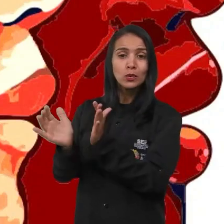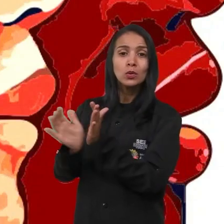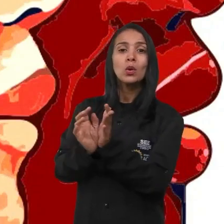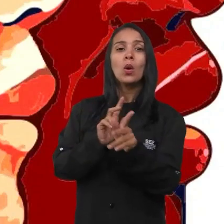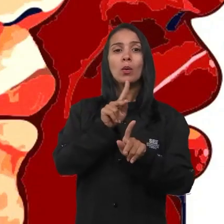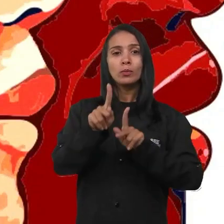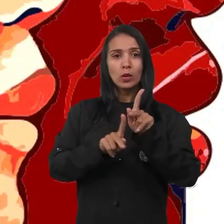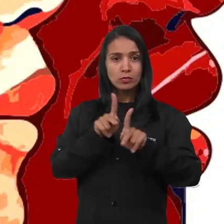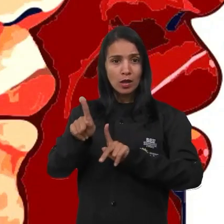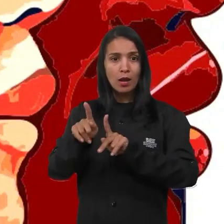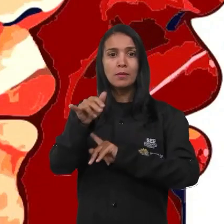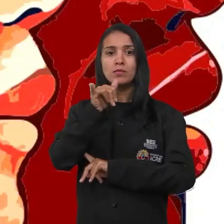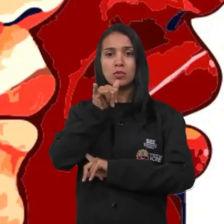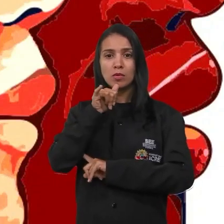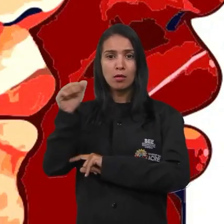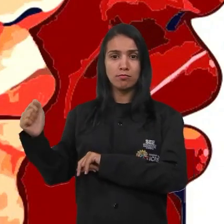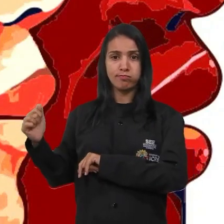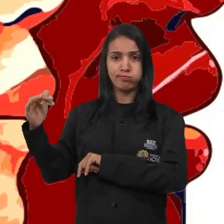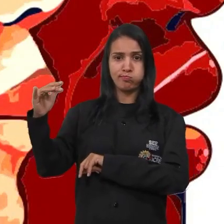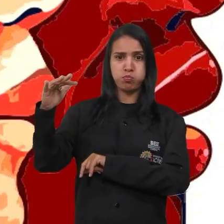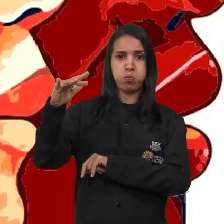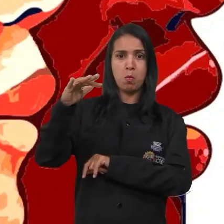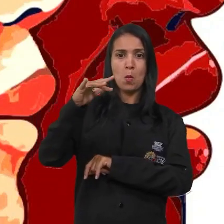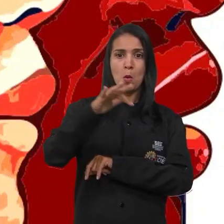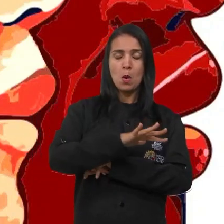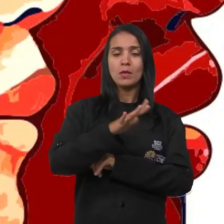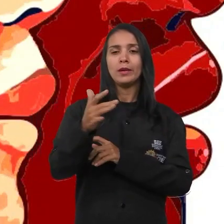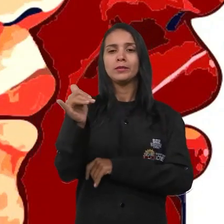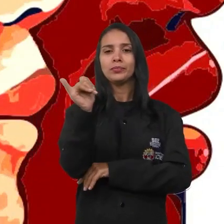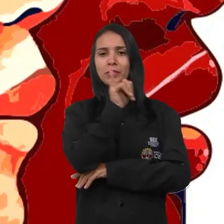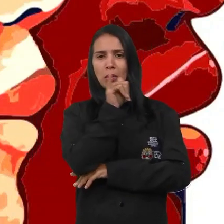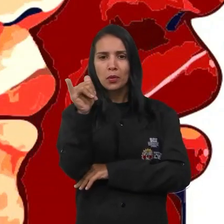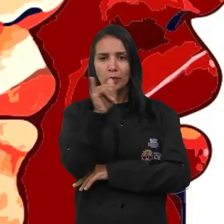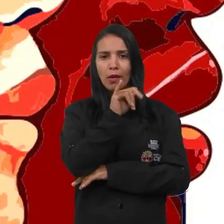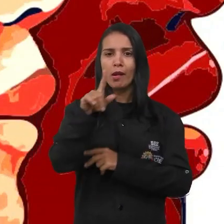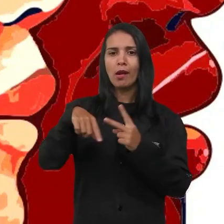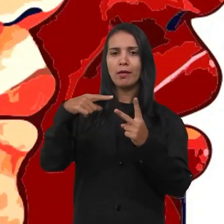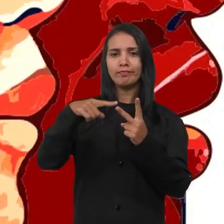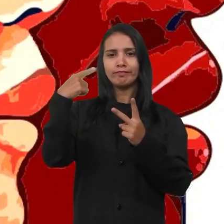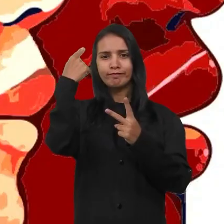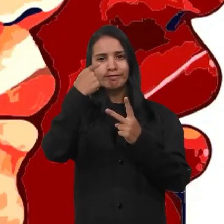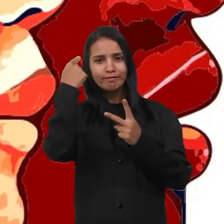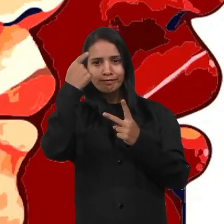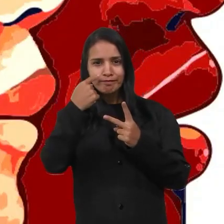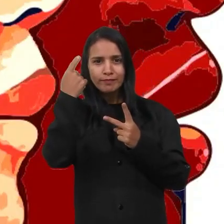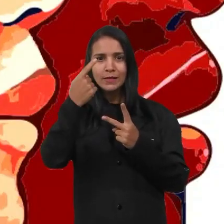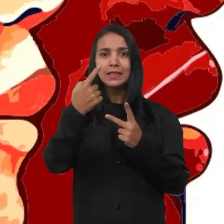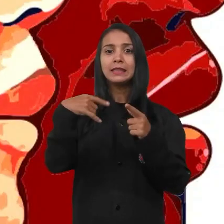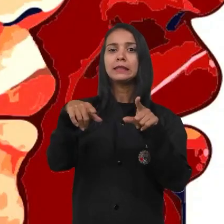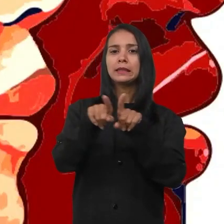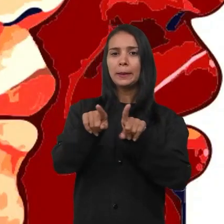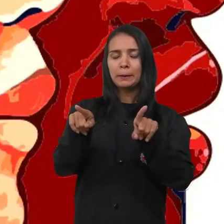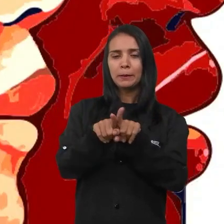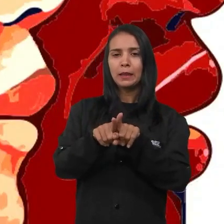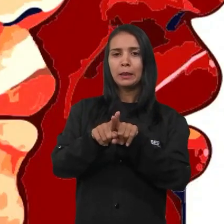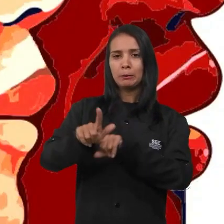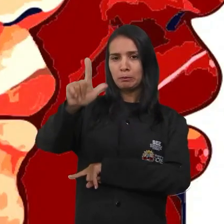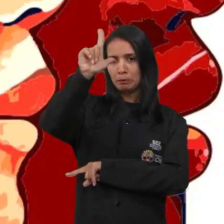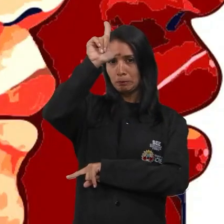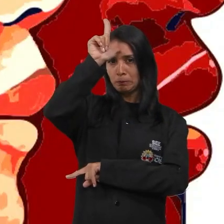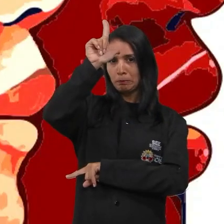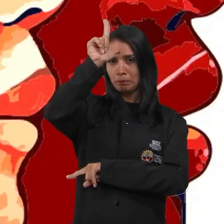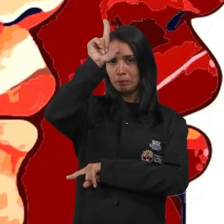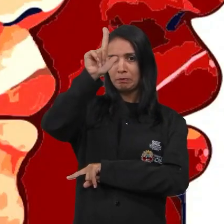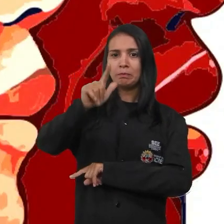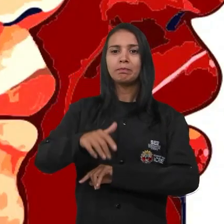tá? A gente pode citar, inclusive, italianos, espanhóis e até mesmo os alemães. Esses povos,